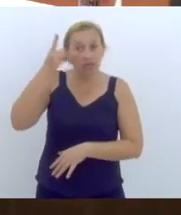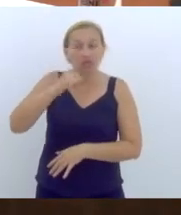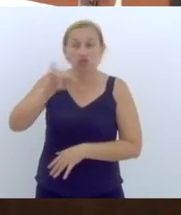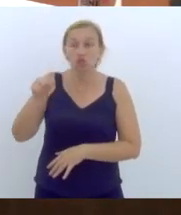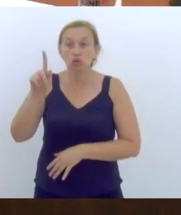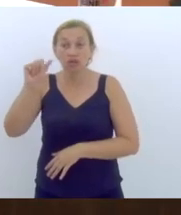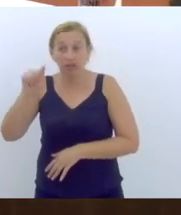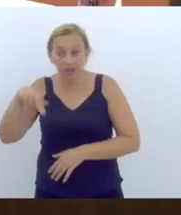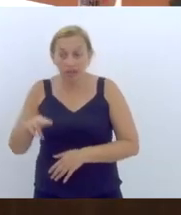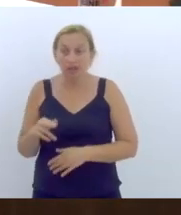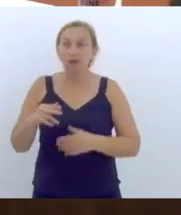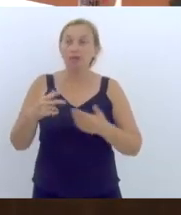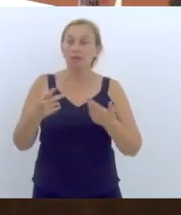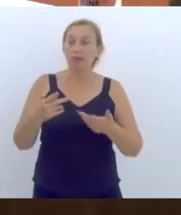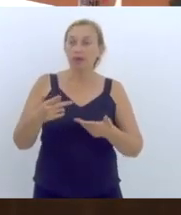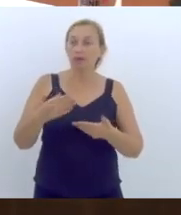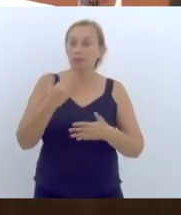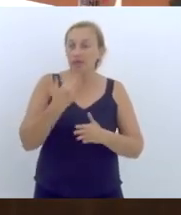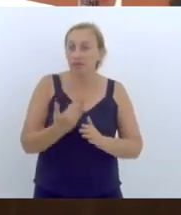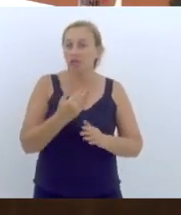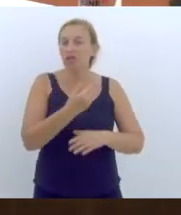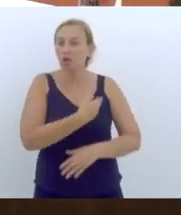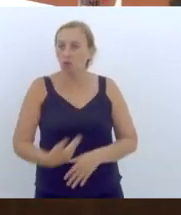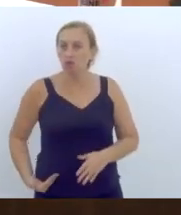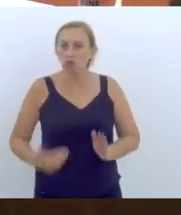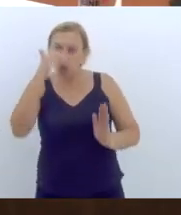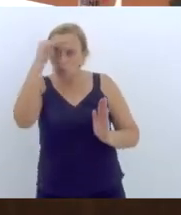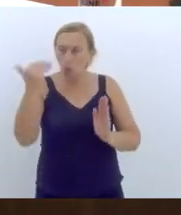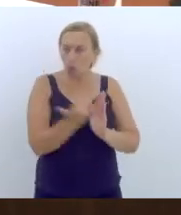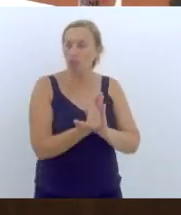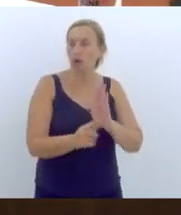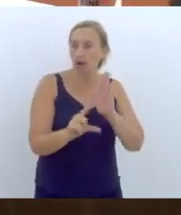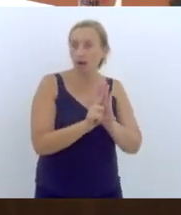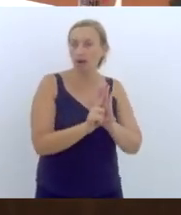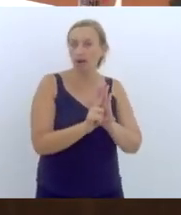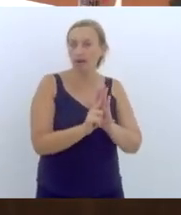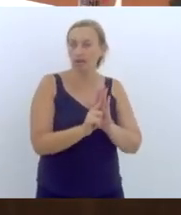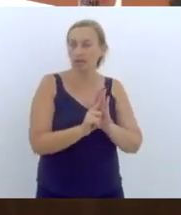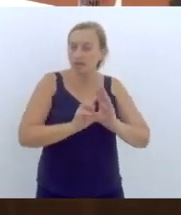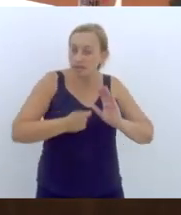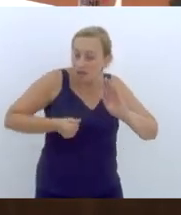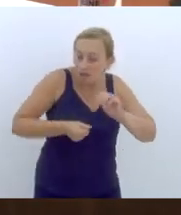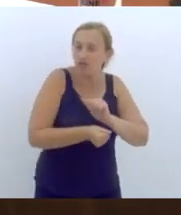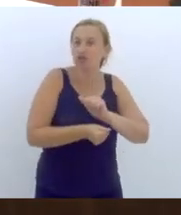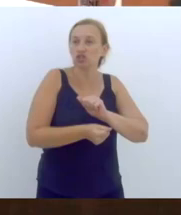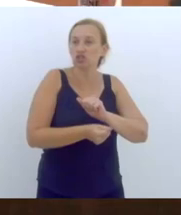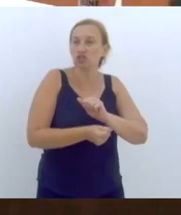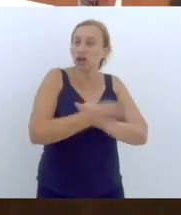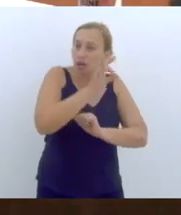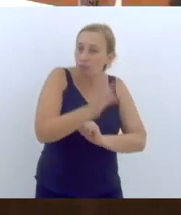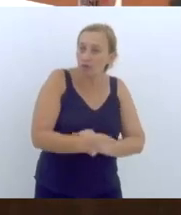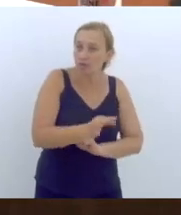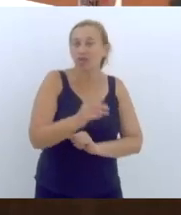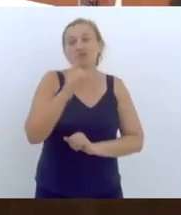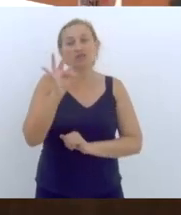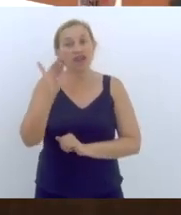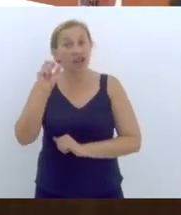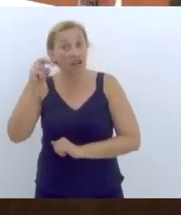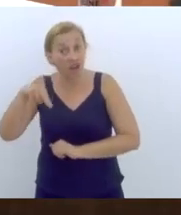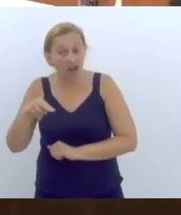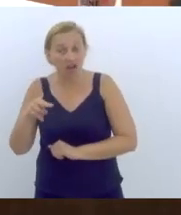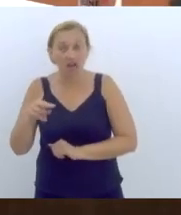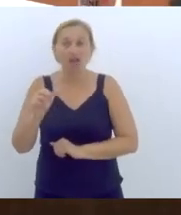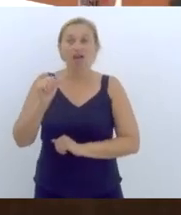para reivindicar do governo que cumpra a lei, invista o percentual do FECAM